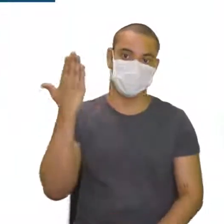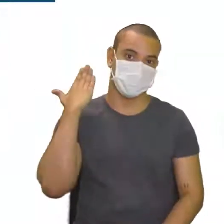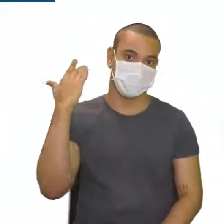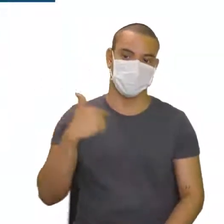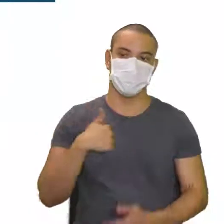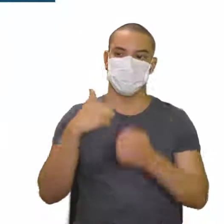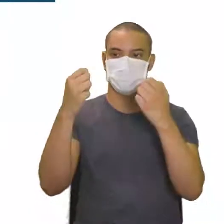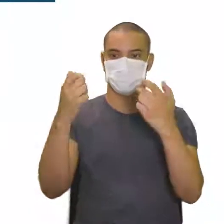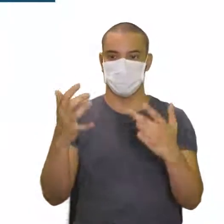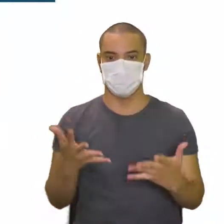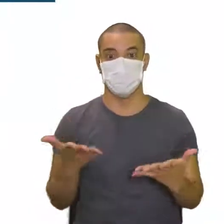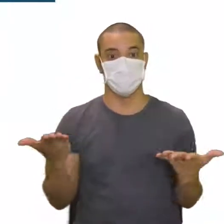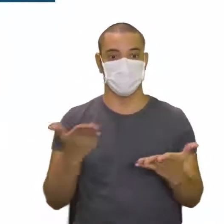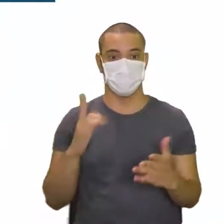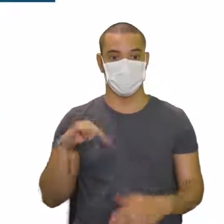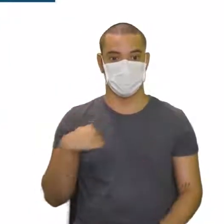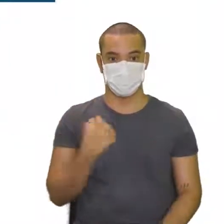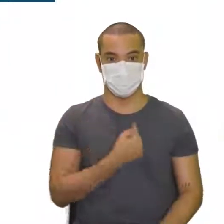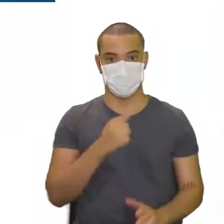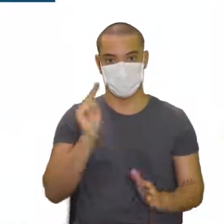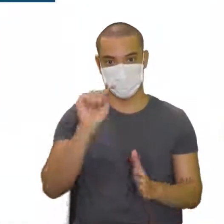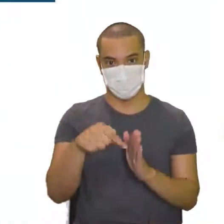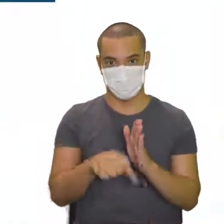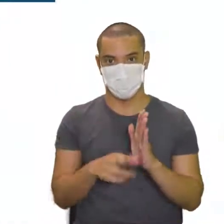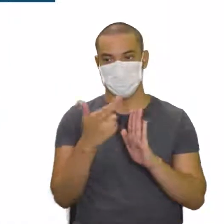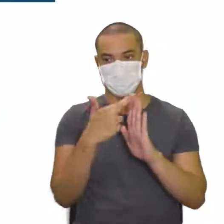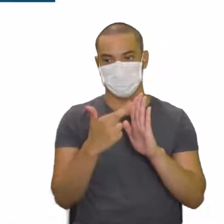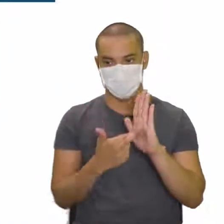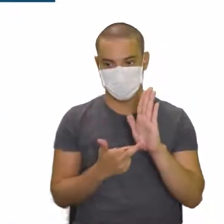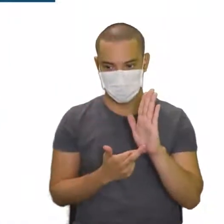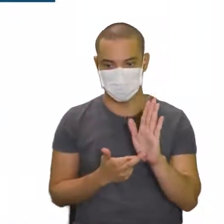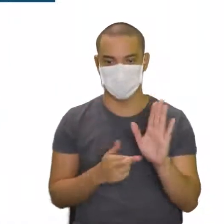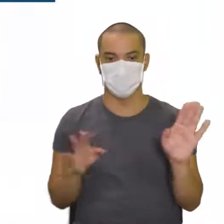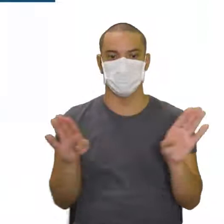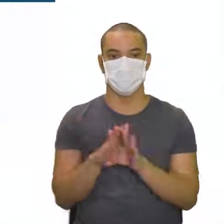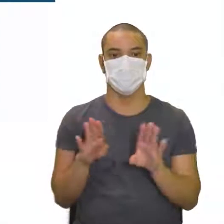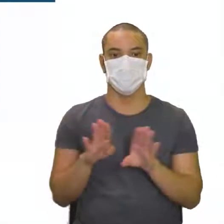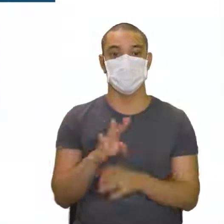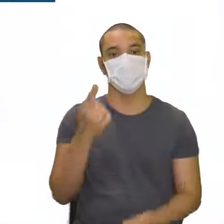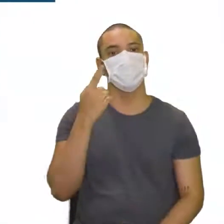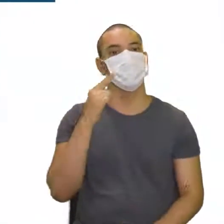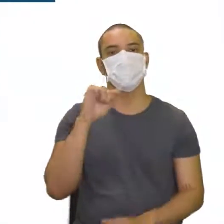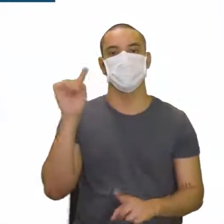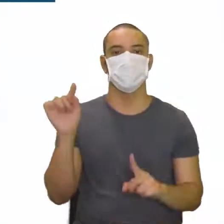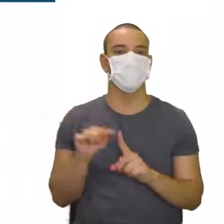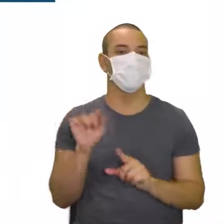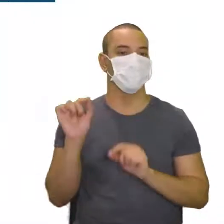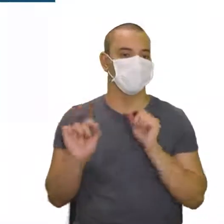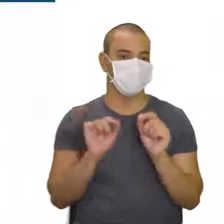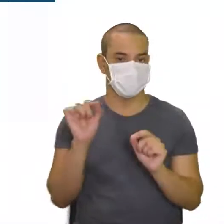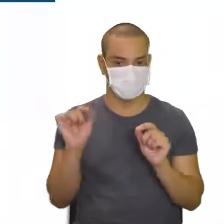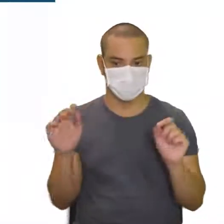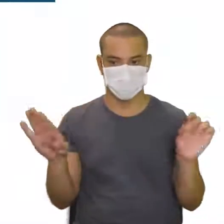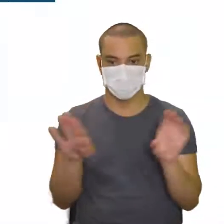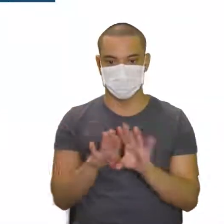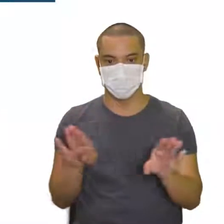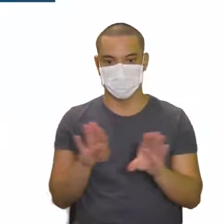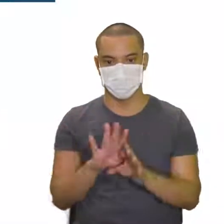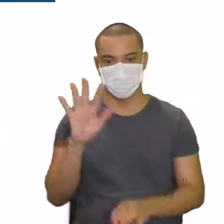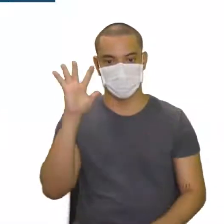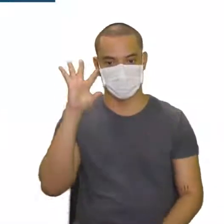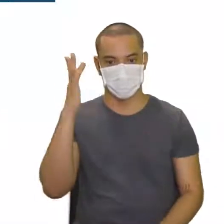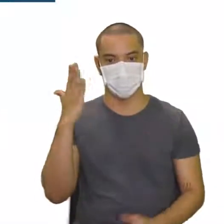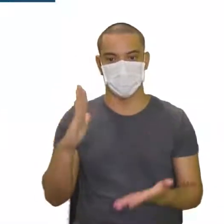vocês, que hoje nós vamos aprofundar a regra da mão direita, ok? E nós vamos ver para que que serve. E também aqui